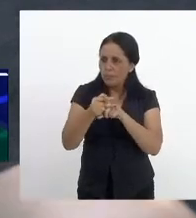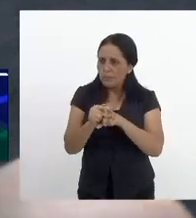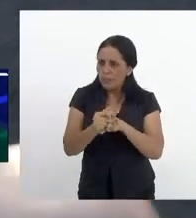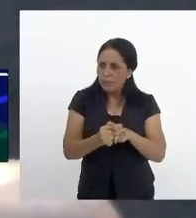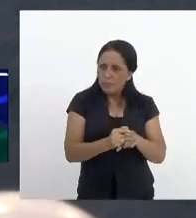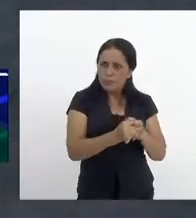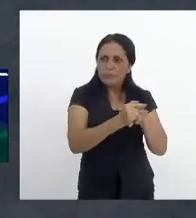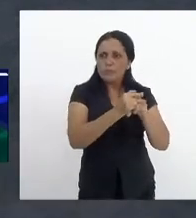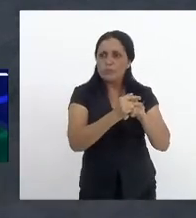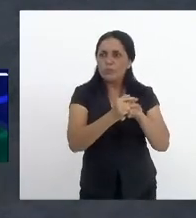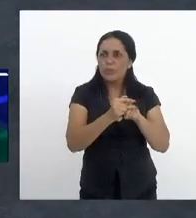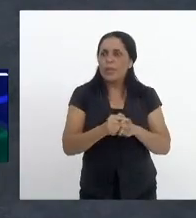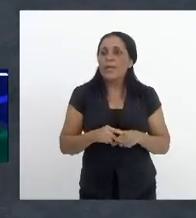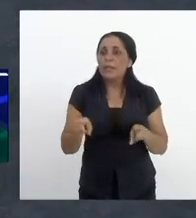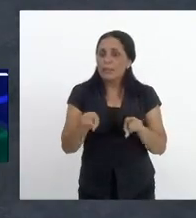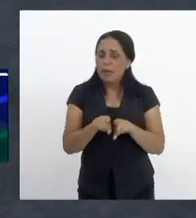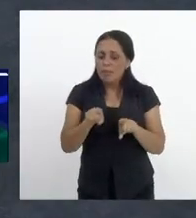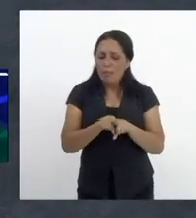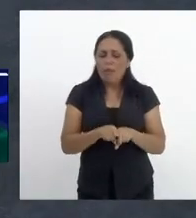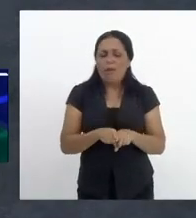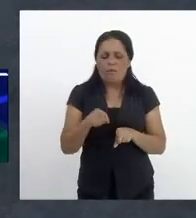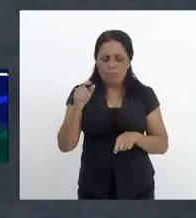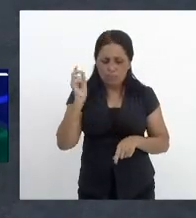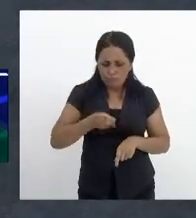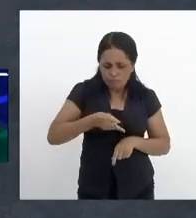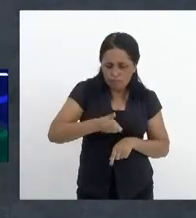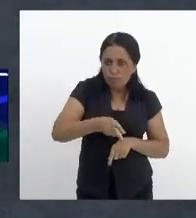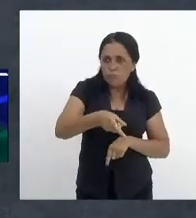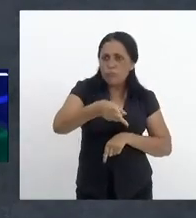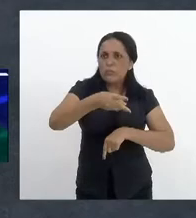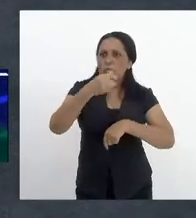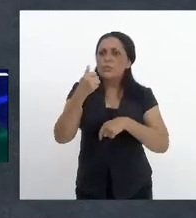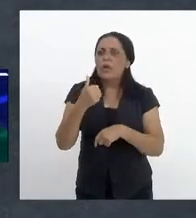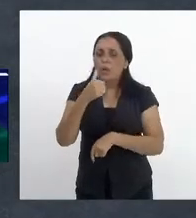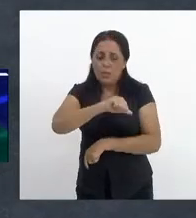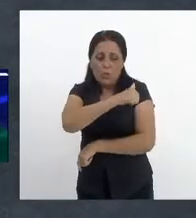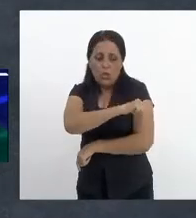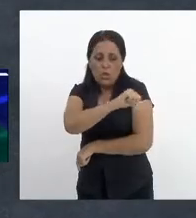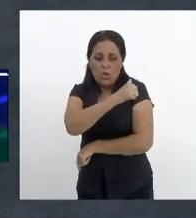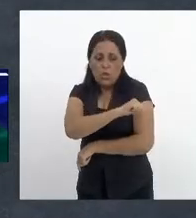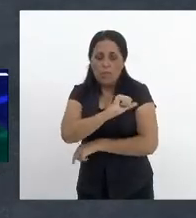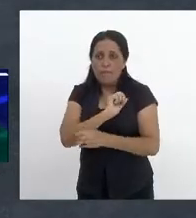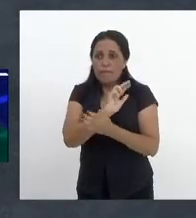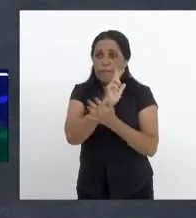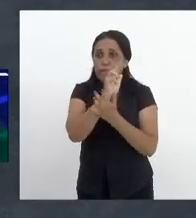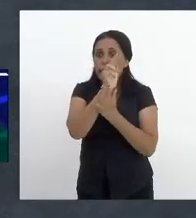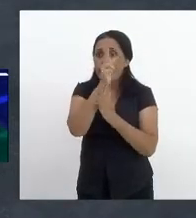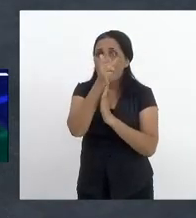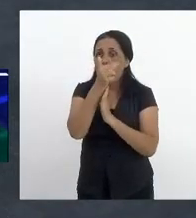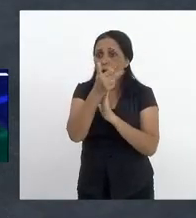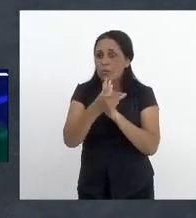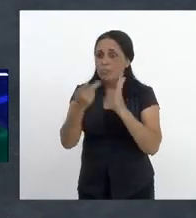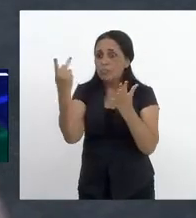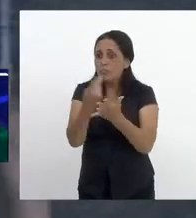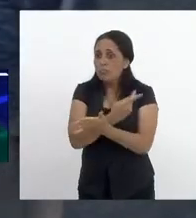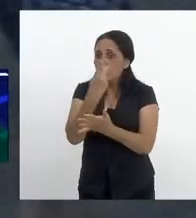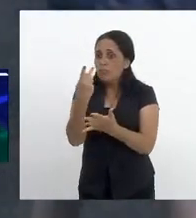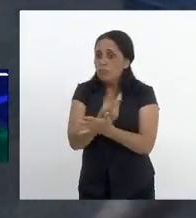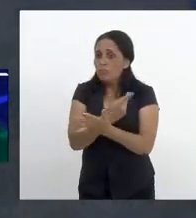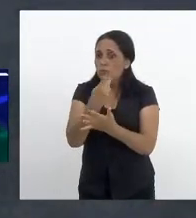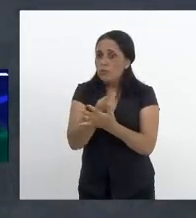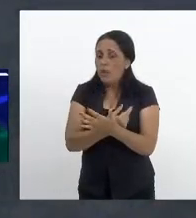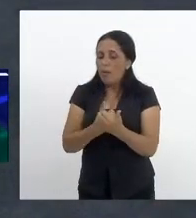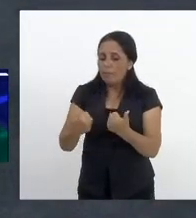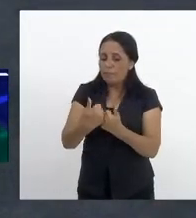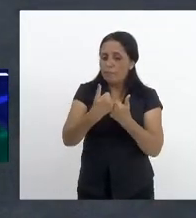A gente tem aqui, ainda no estado do Rio de Janeiro, vários casos onde temos funções similares entre